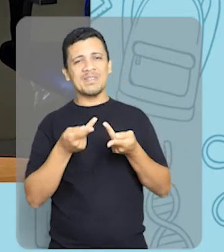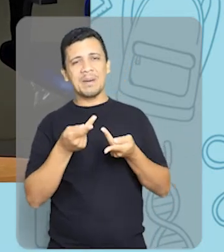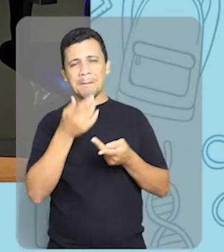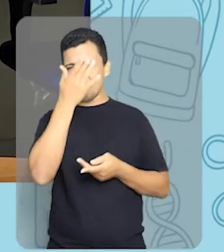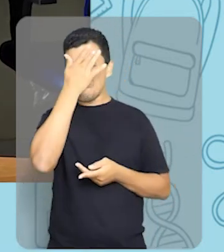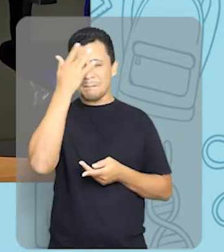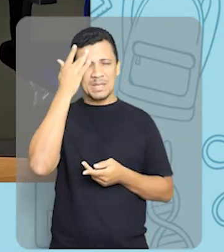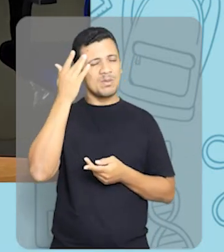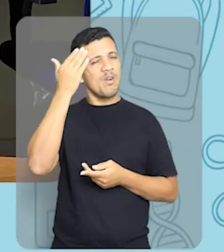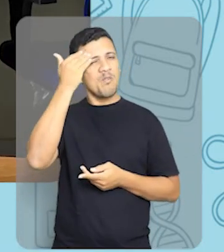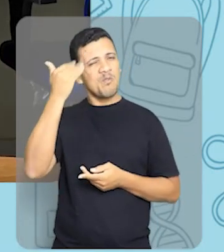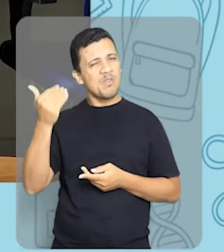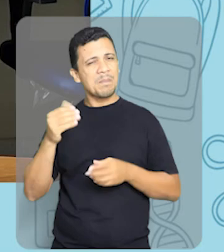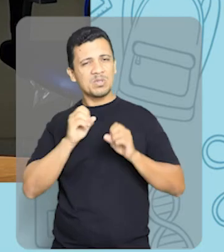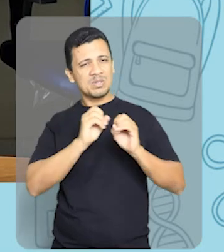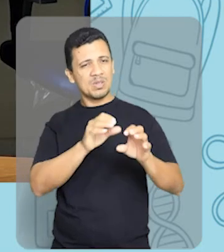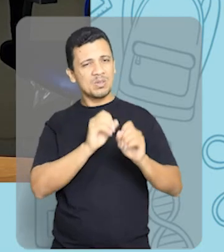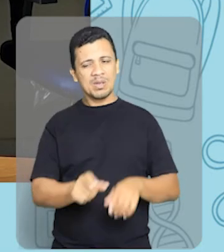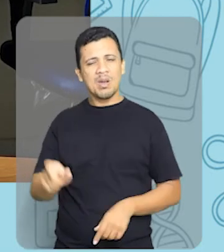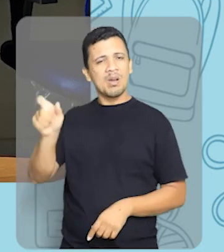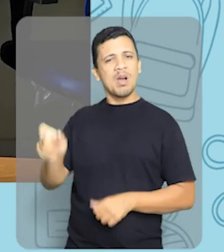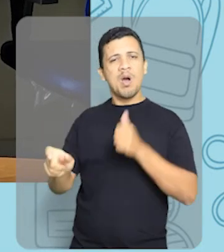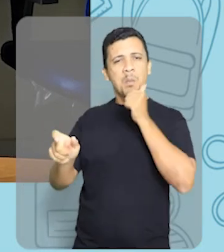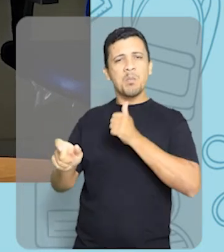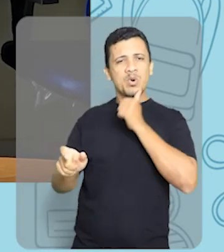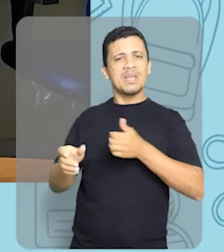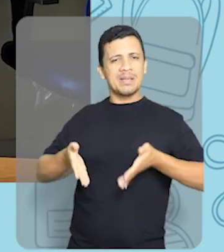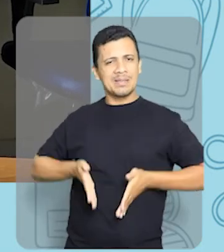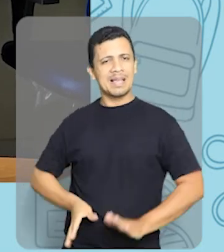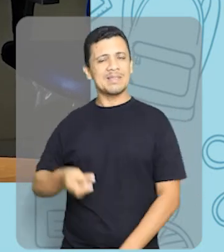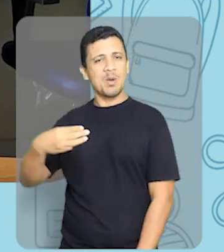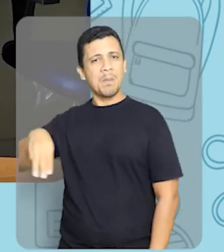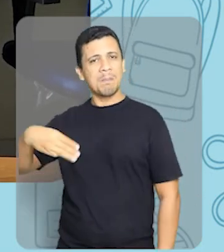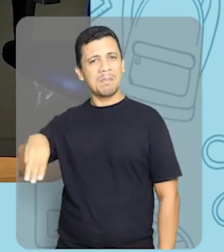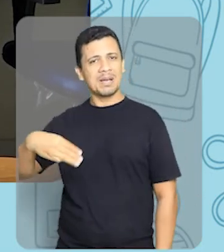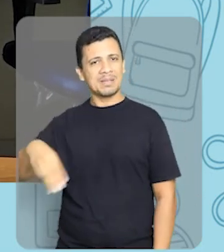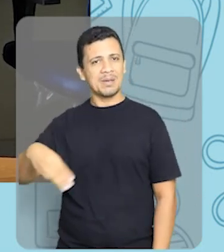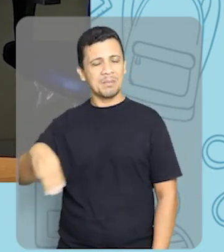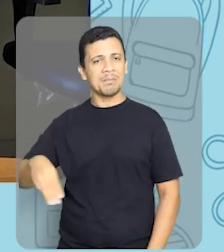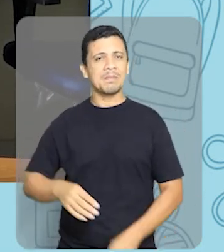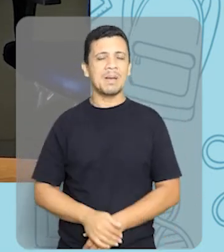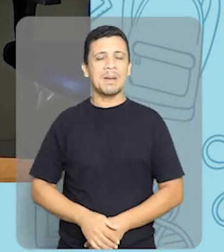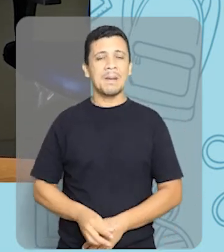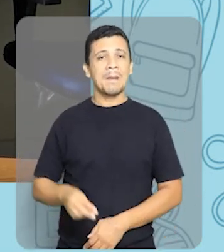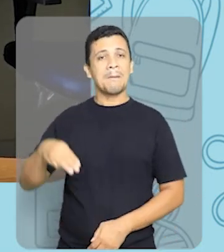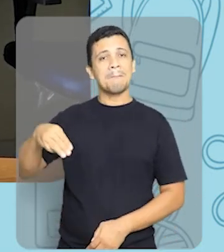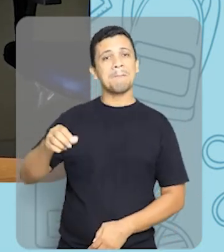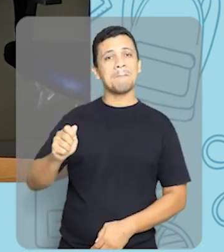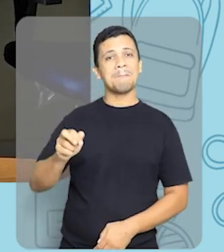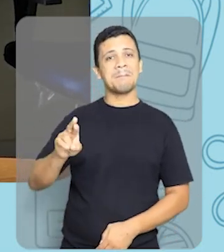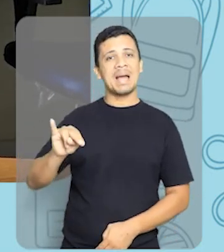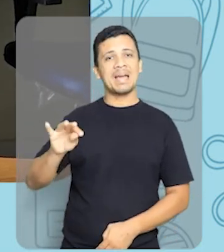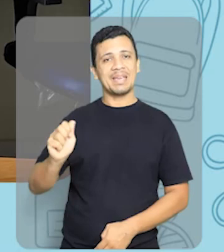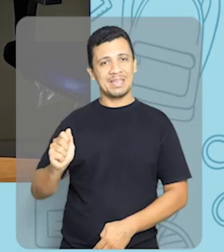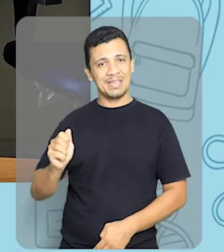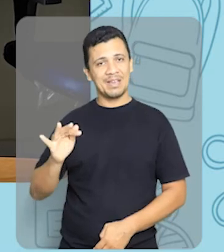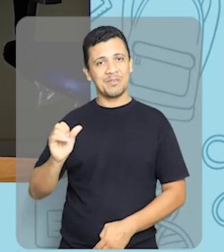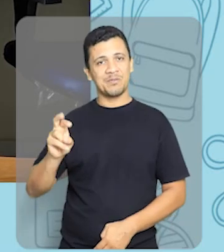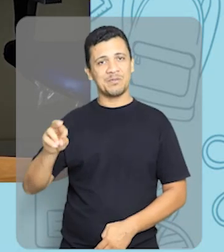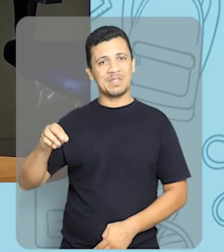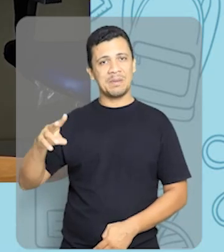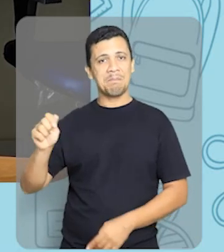queria trazer para vocês o nome de uma maranhense, né, trata-se de Maria Firmina dos Reis,